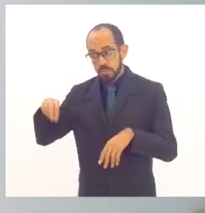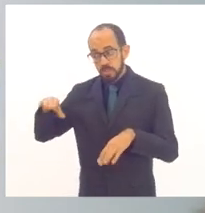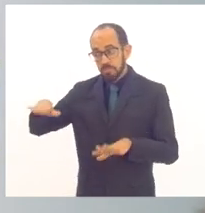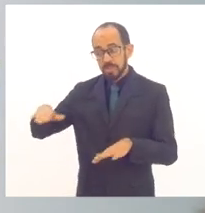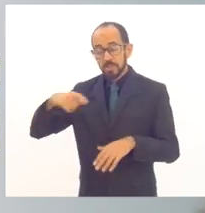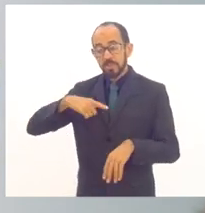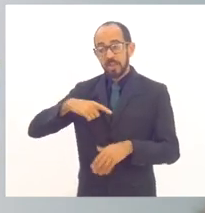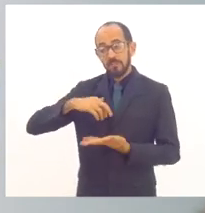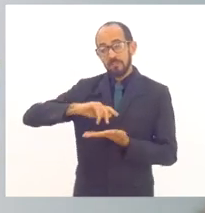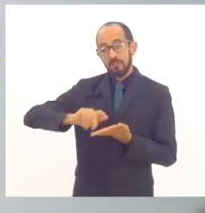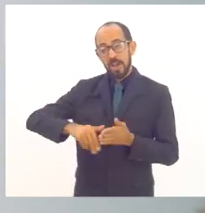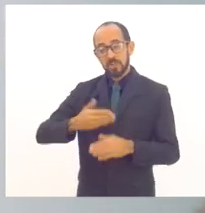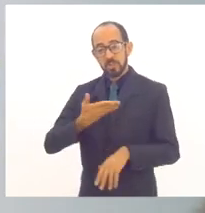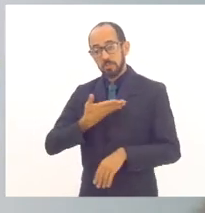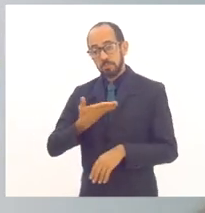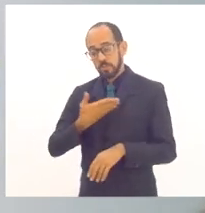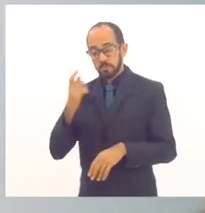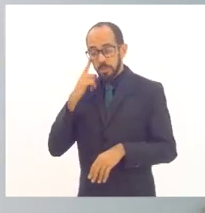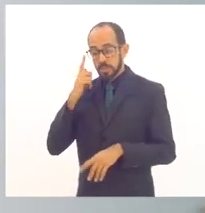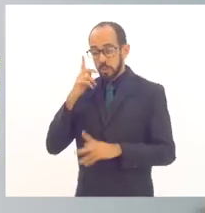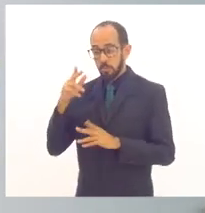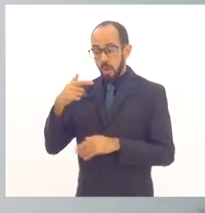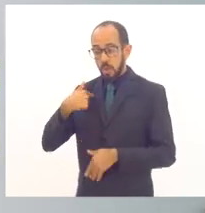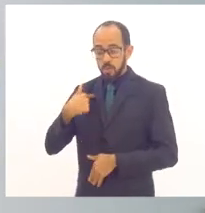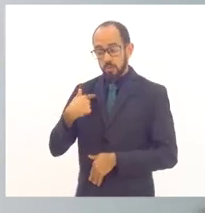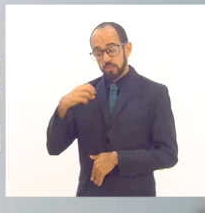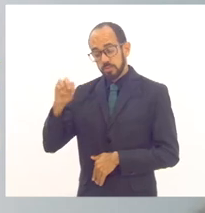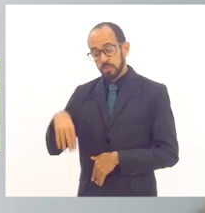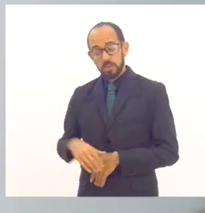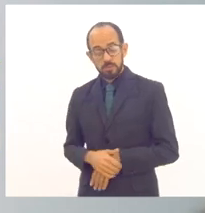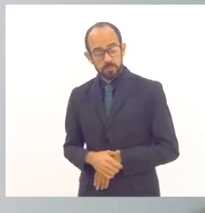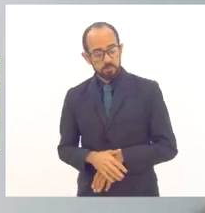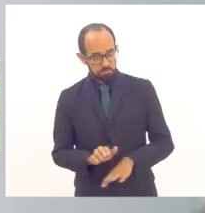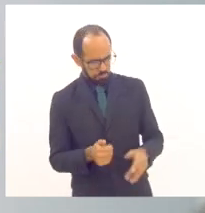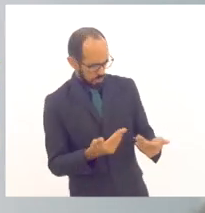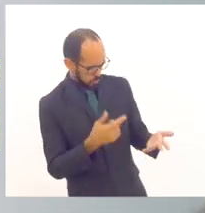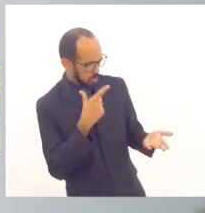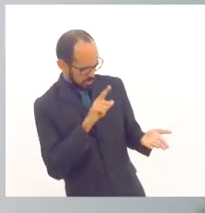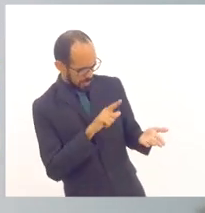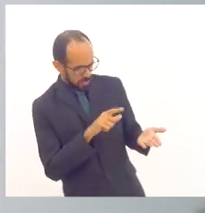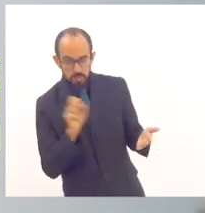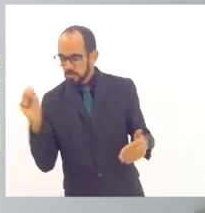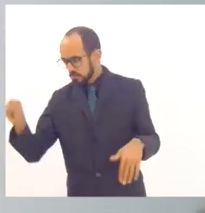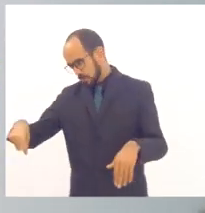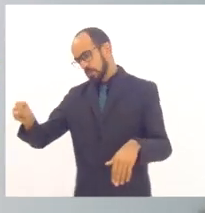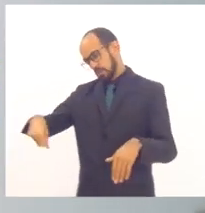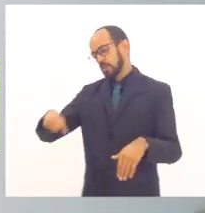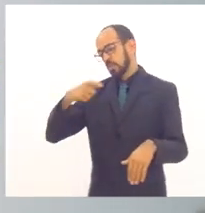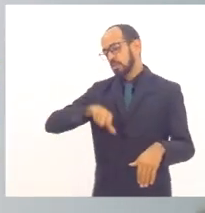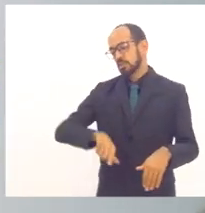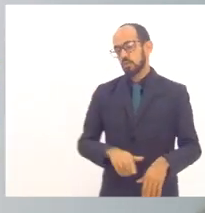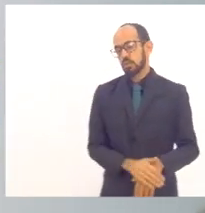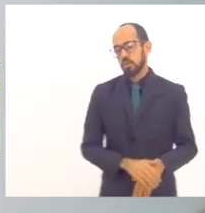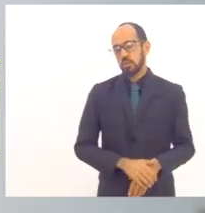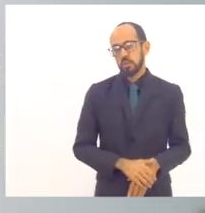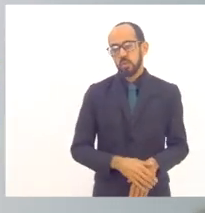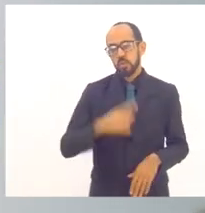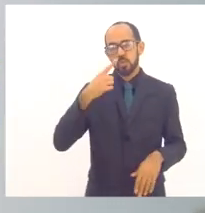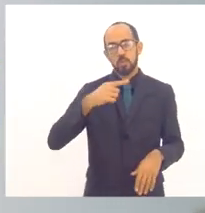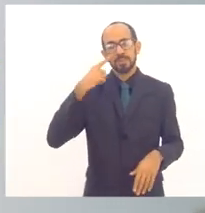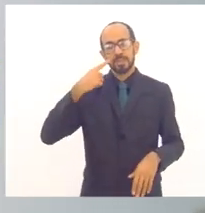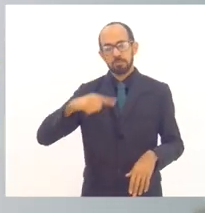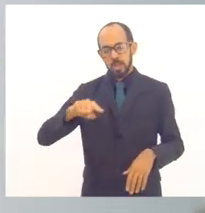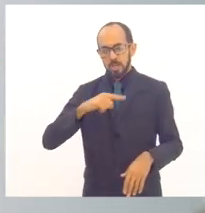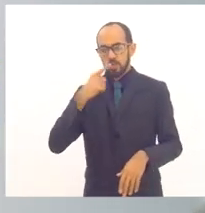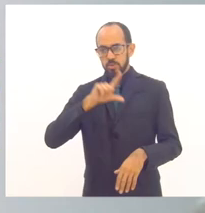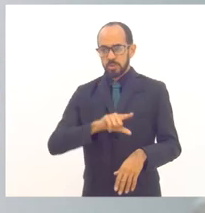tenho vários outros amigos que também pensam assim. Entendeu? Ele falou, então você consegue? Eu falei, consigo. Galera, em uma